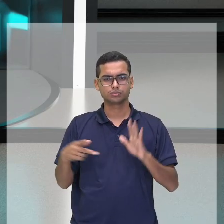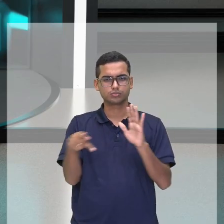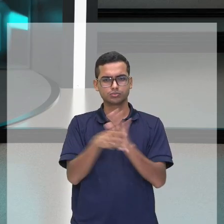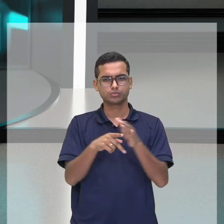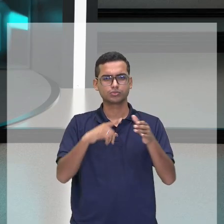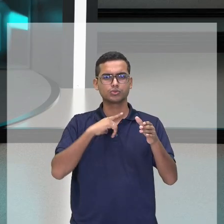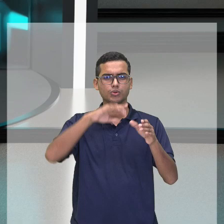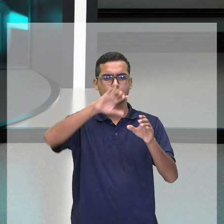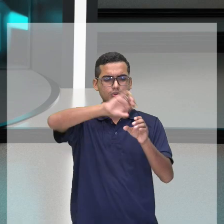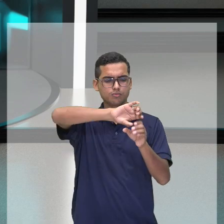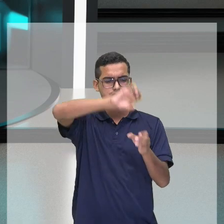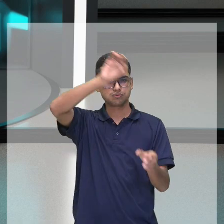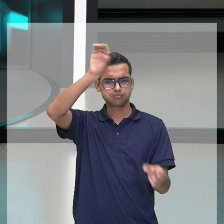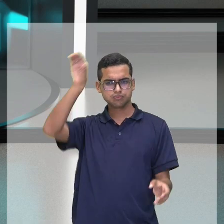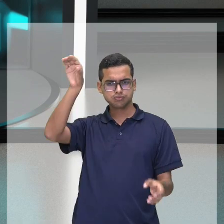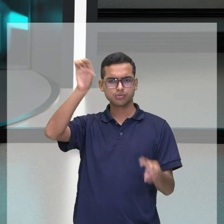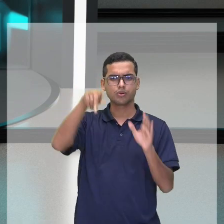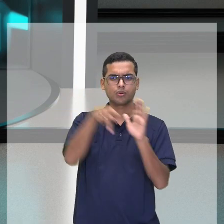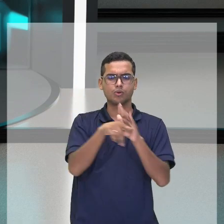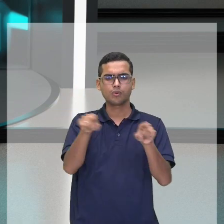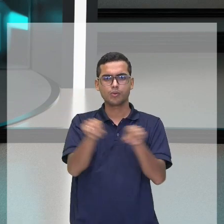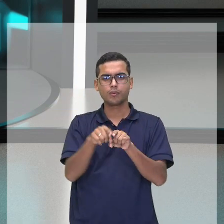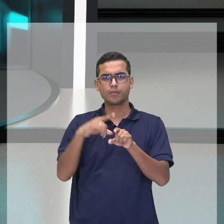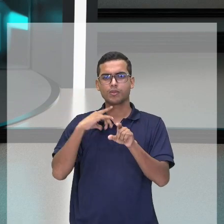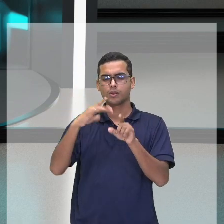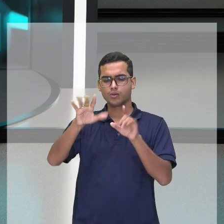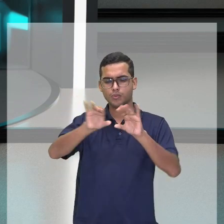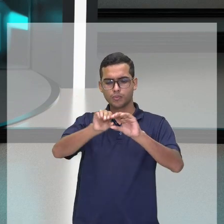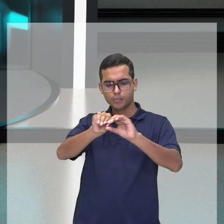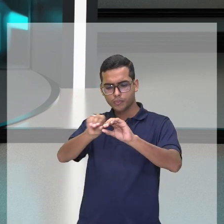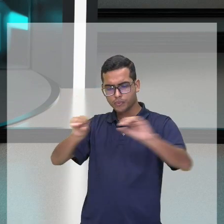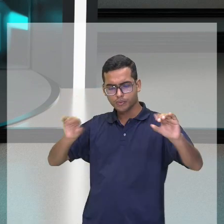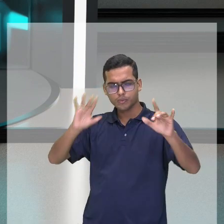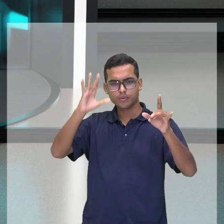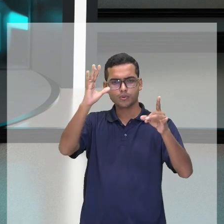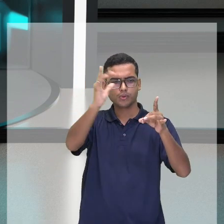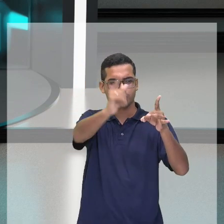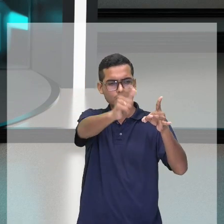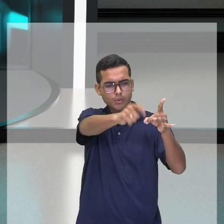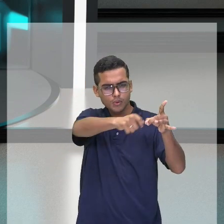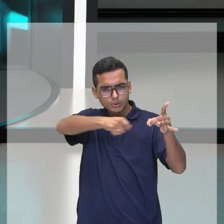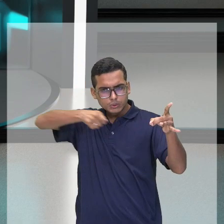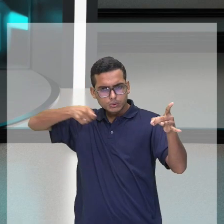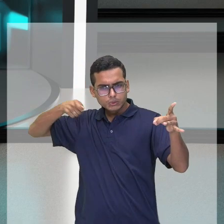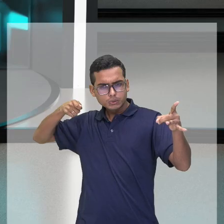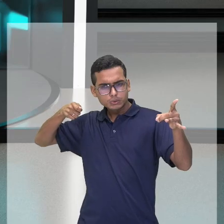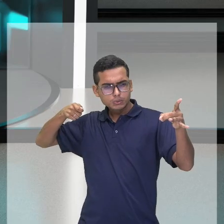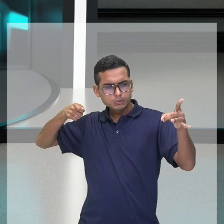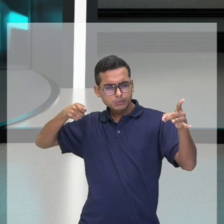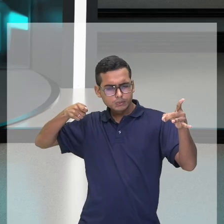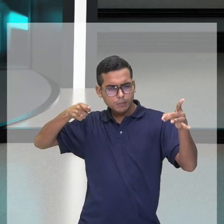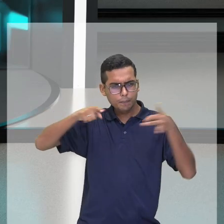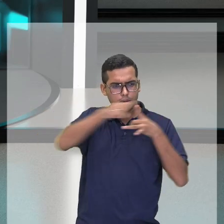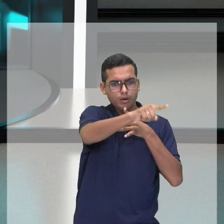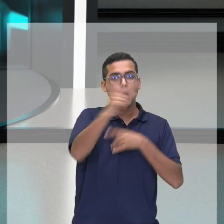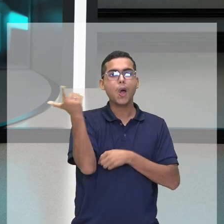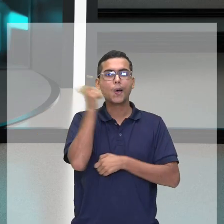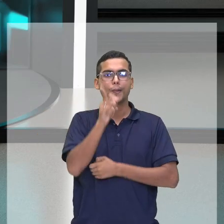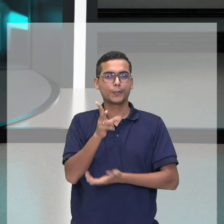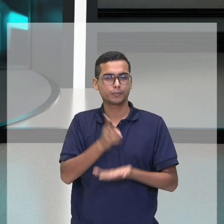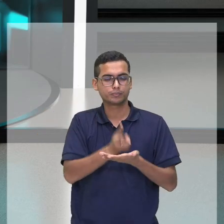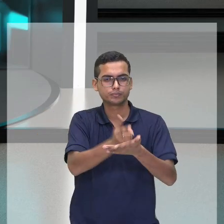arco, da corda, da própria flecha. Então você precisa conseguir manter o seu